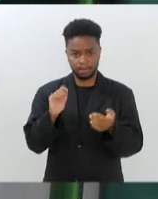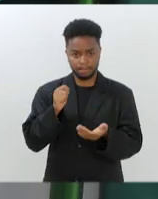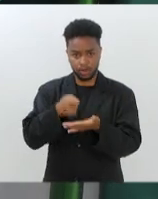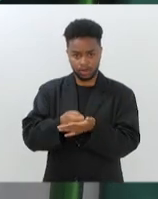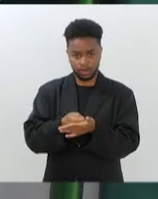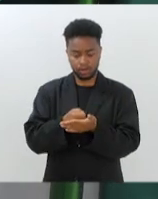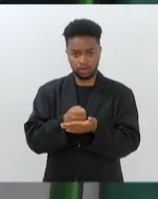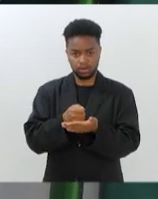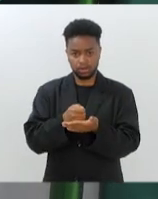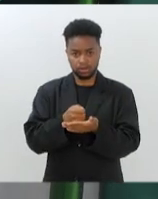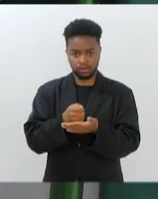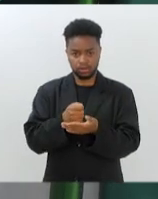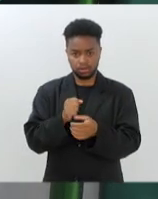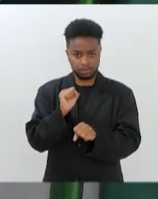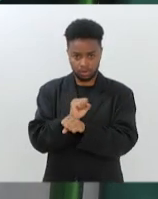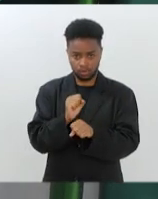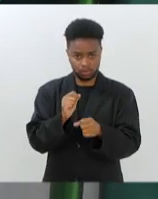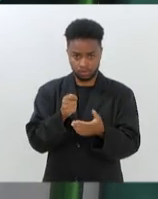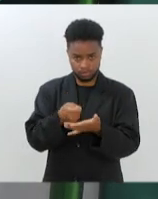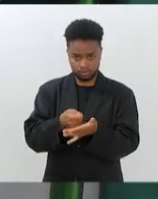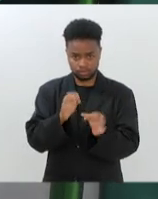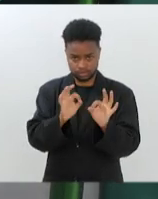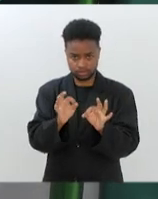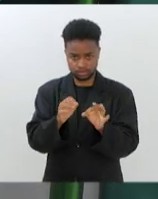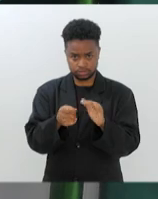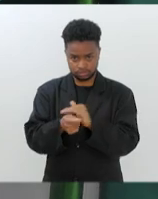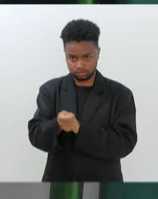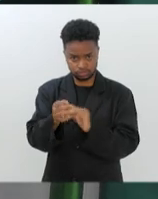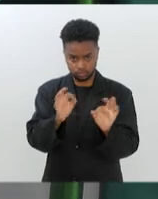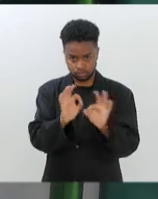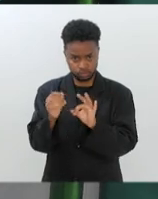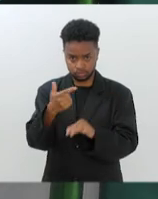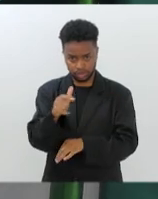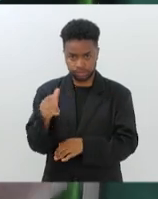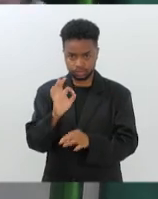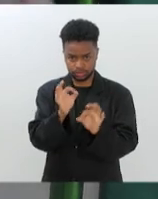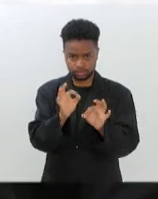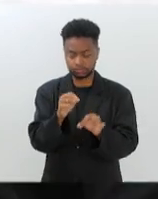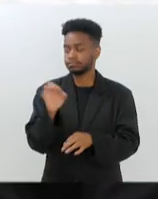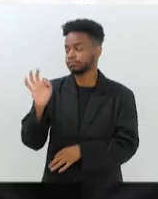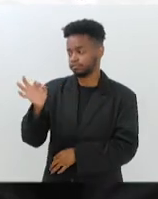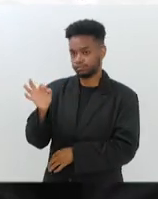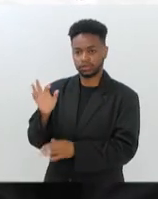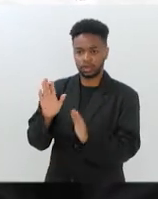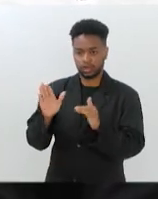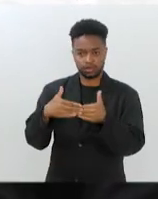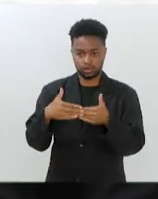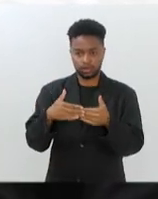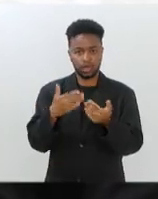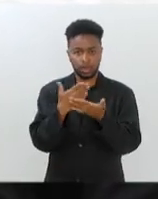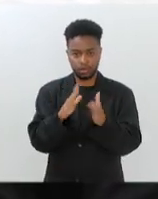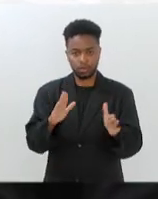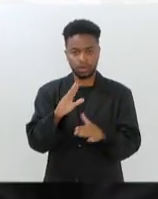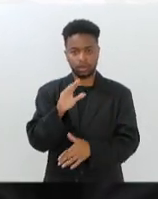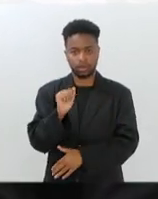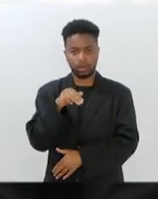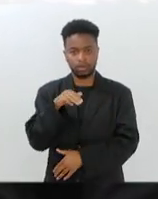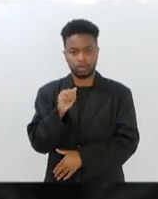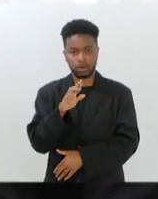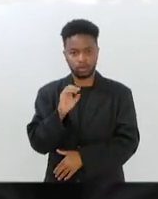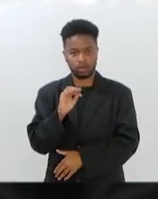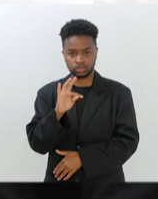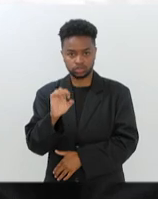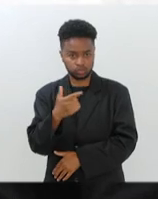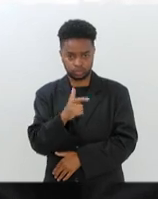nem cidade mais de Patrocínio Certo Correto Não vai existir mais Patrocínio provavelmente não então o camarote acabou provavelmente não vai ter não vai ter mais